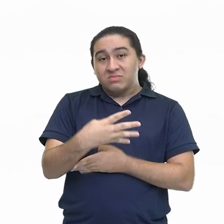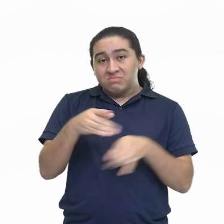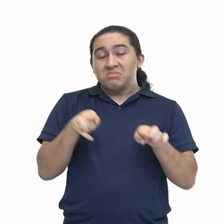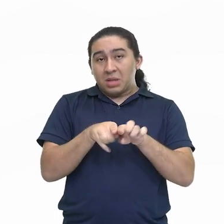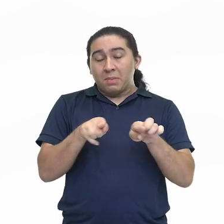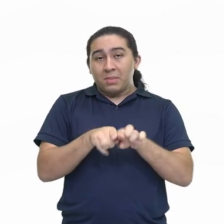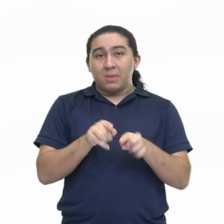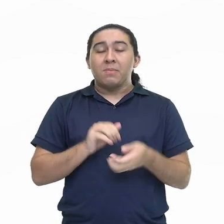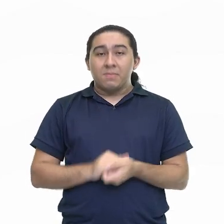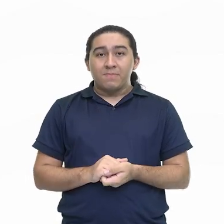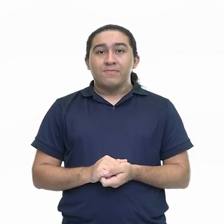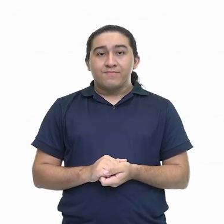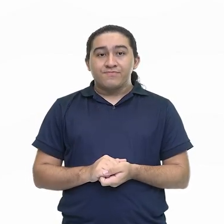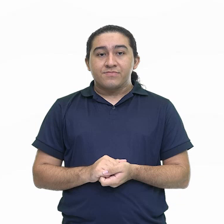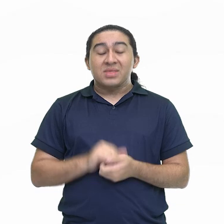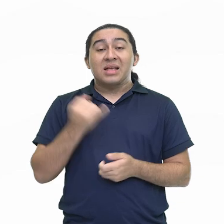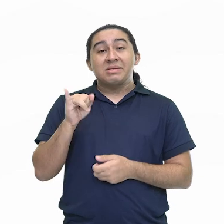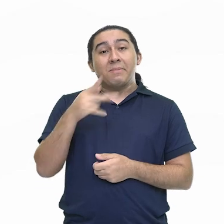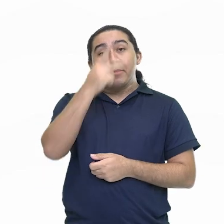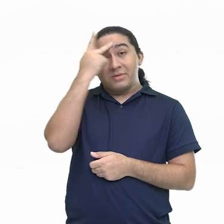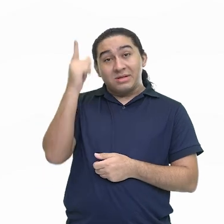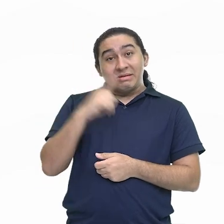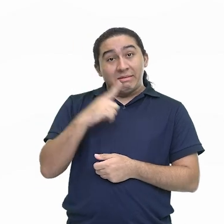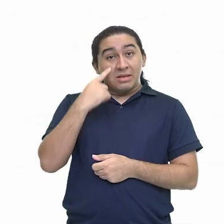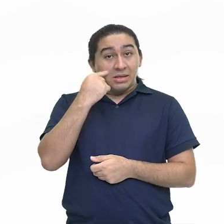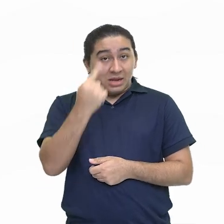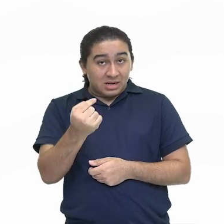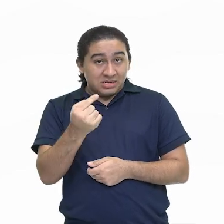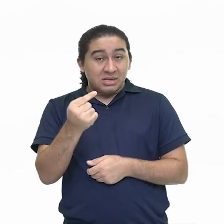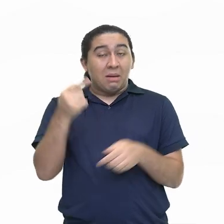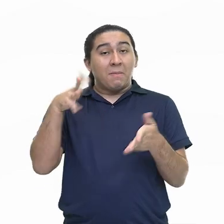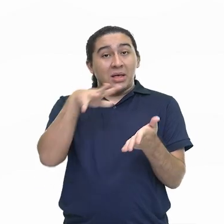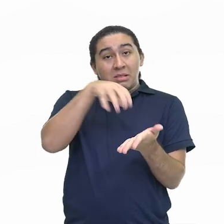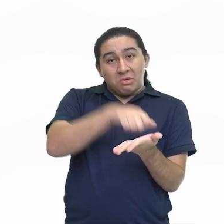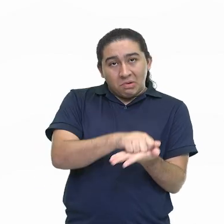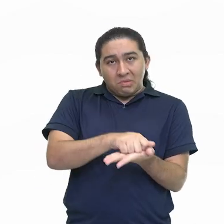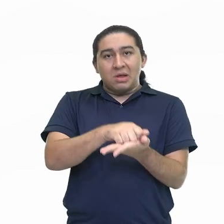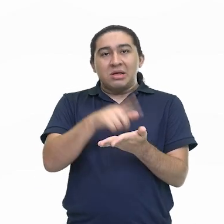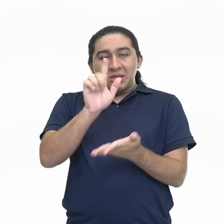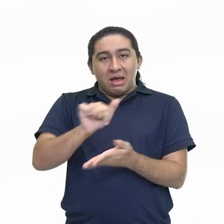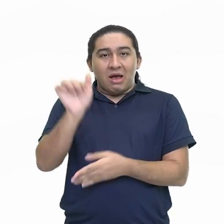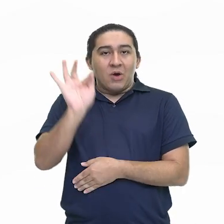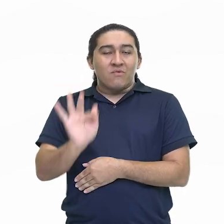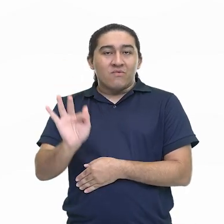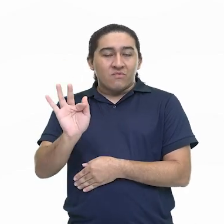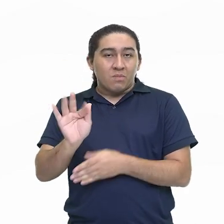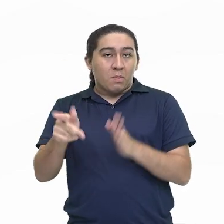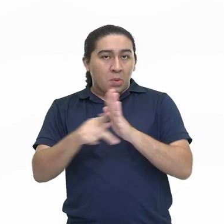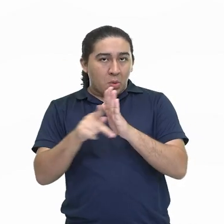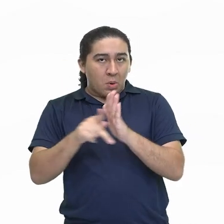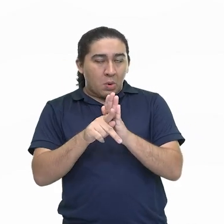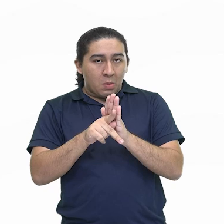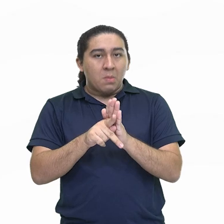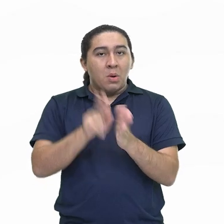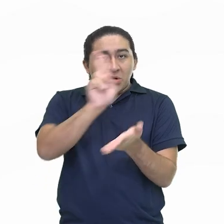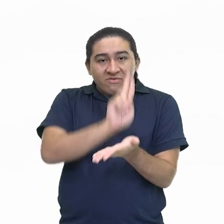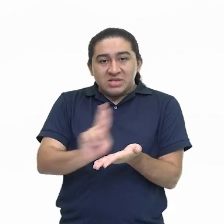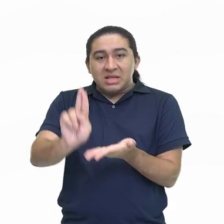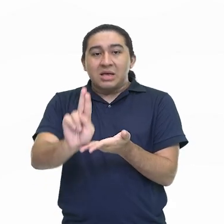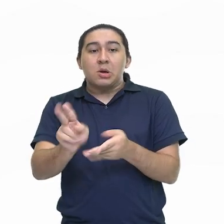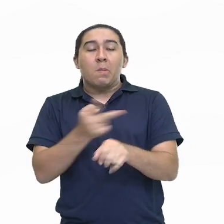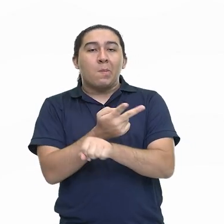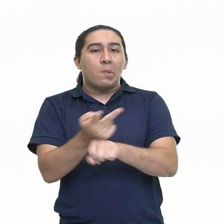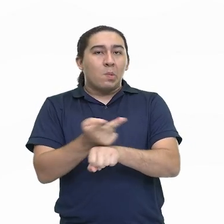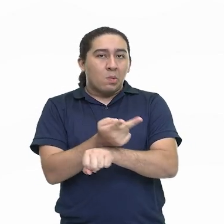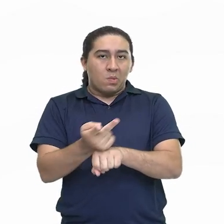em entrar numa faculdade, vai com certeza procurar a notícia completa. Aí você